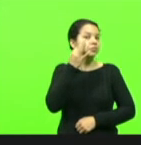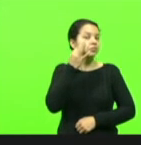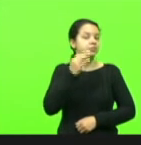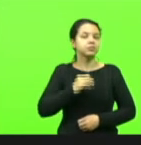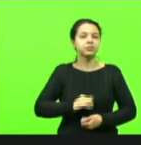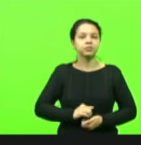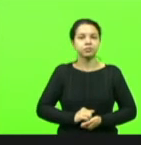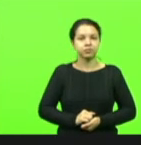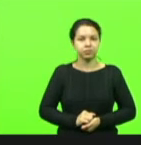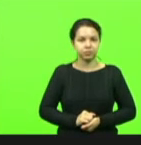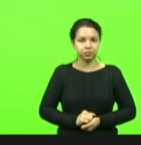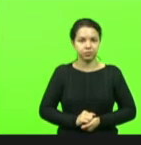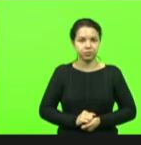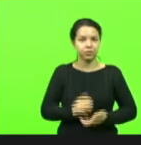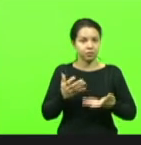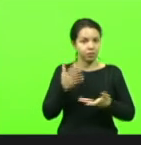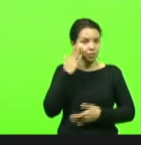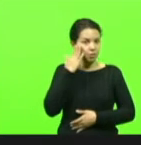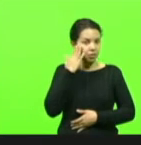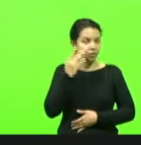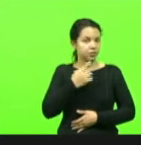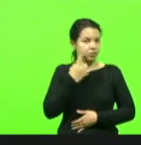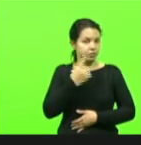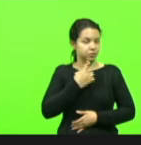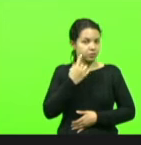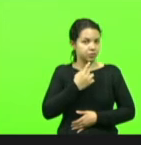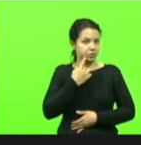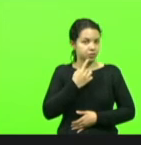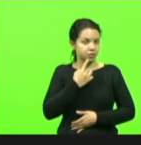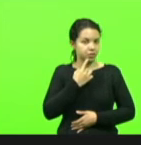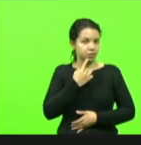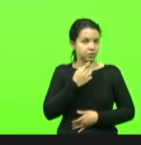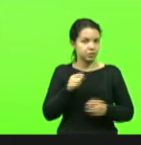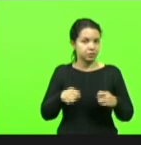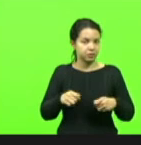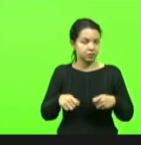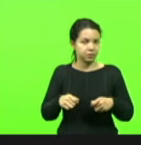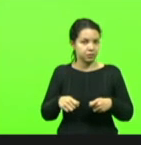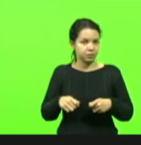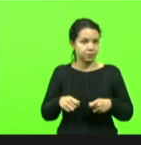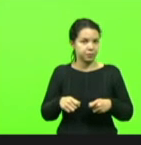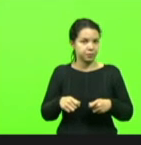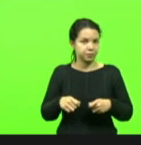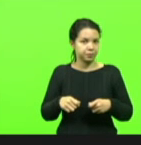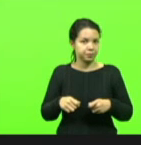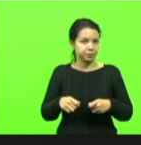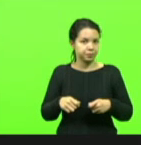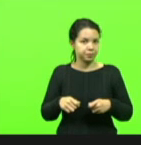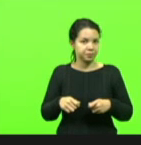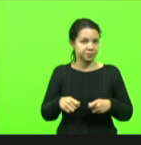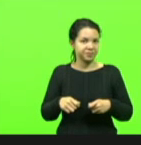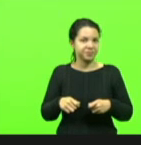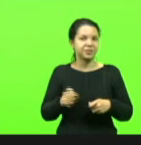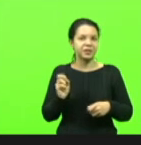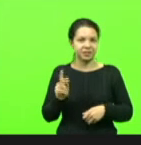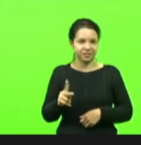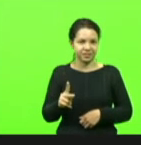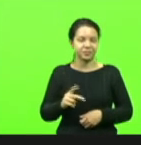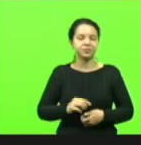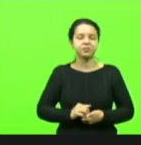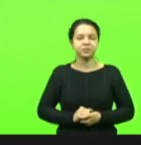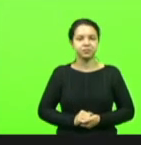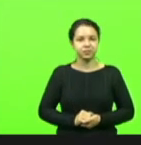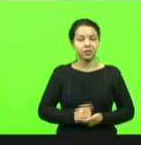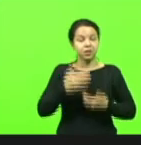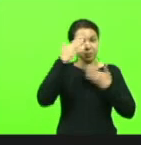gostaria de saber se o deputado está apto a fazer essa a palavra Deputado que foi o presente Ok